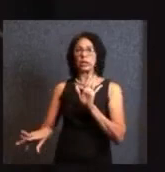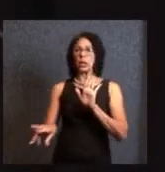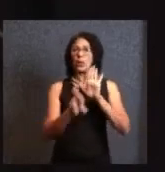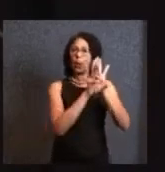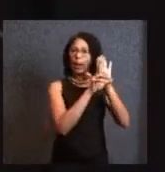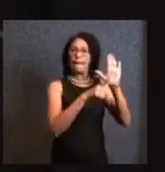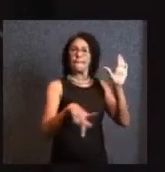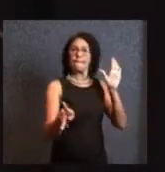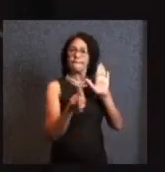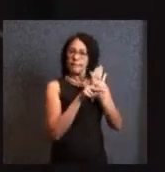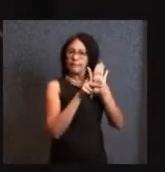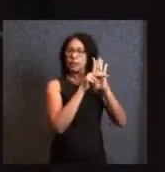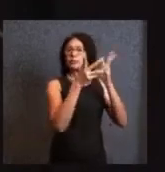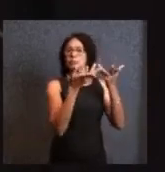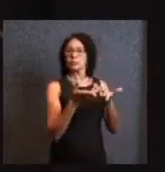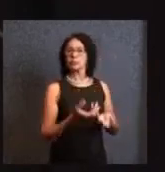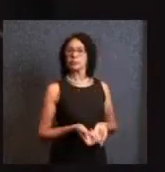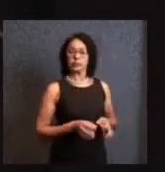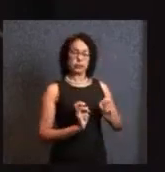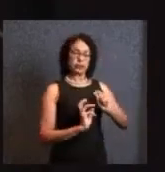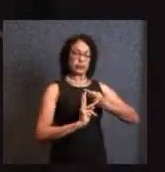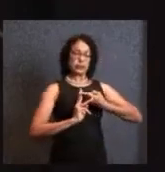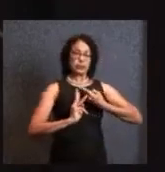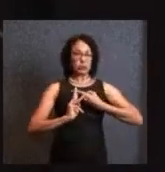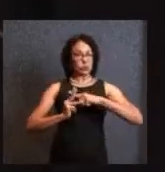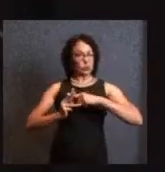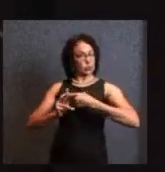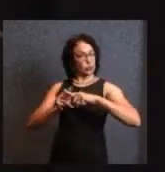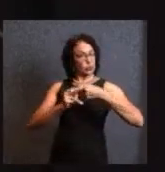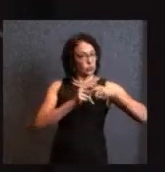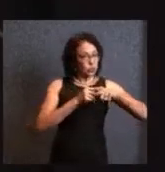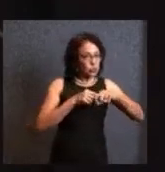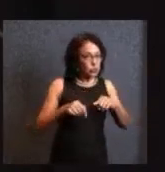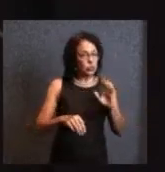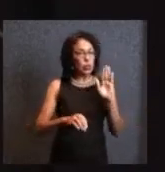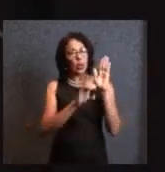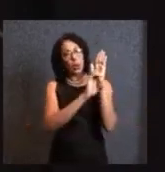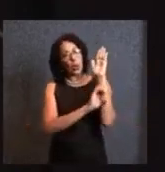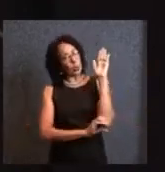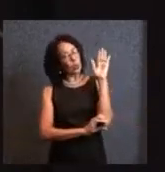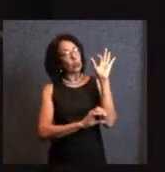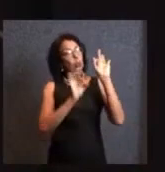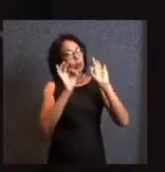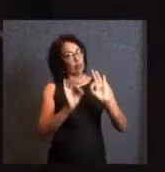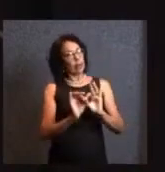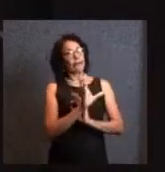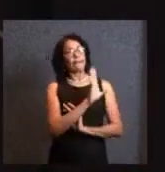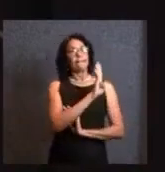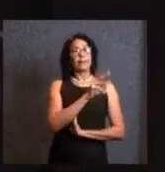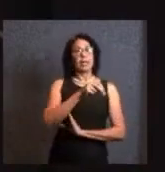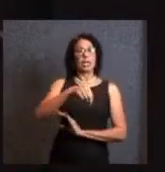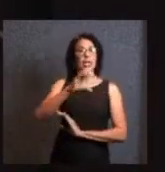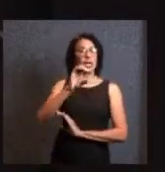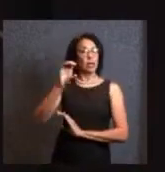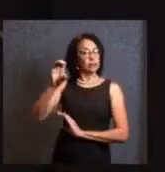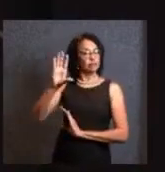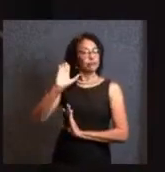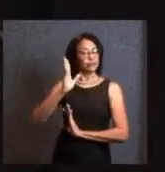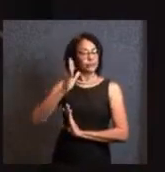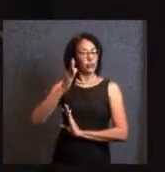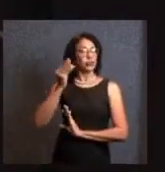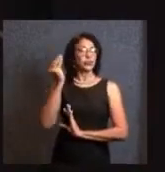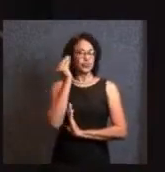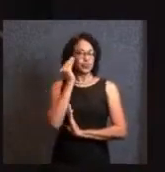referência que está justamente alinhada ao currículo essencial, à BNCC, né? Então,